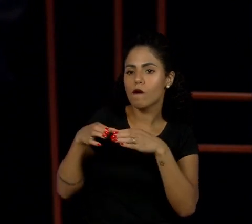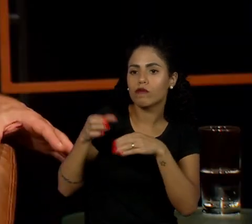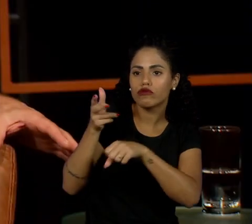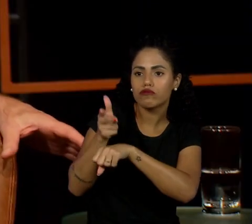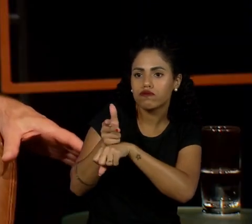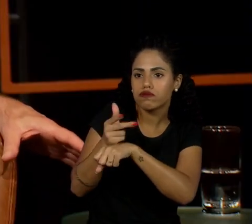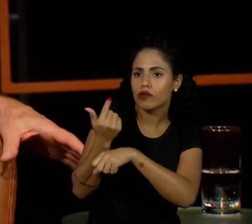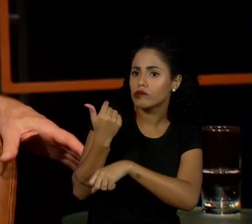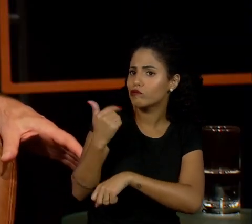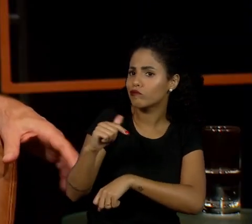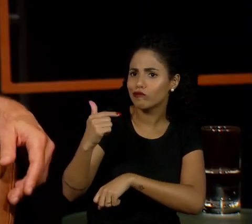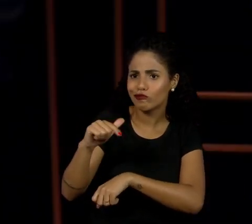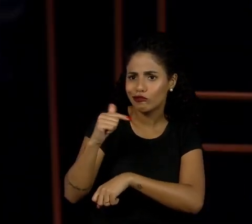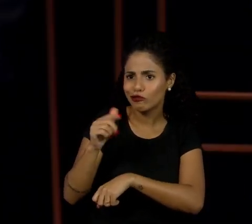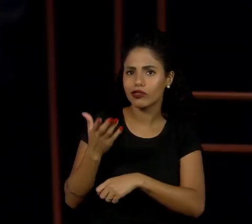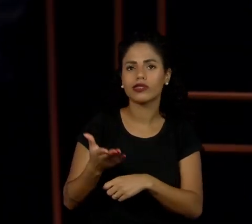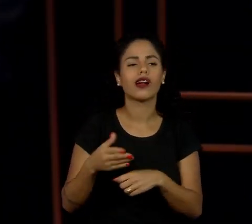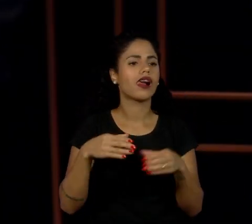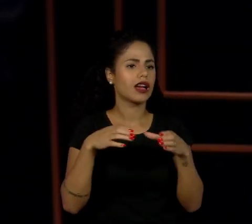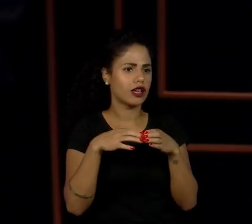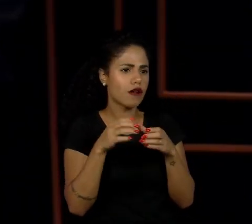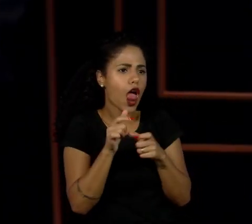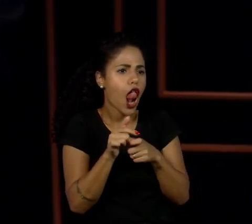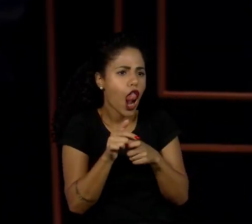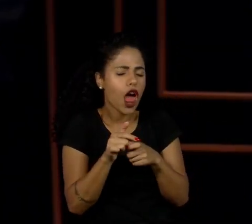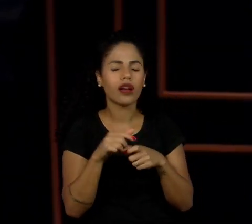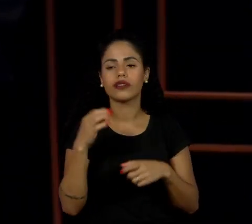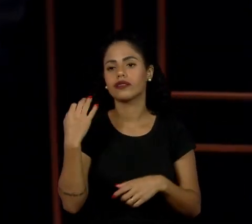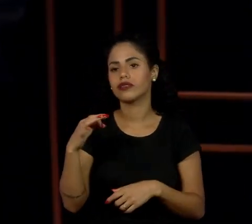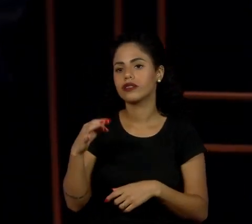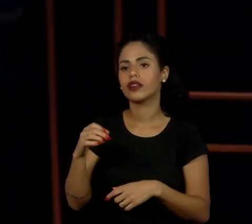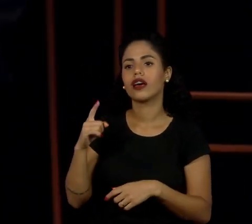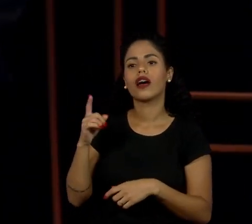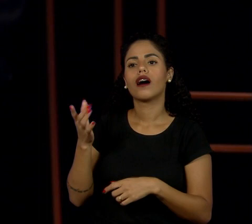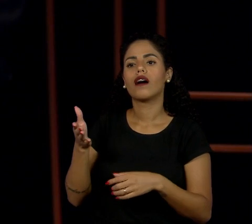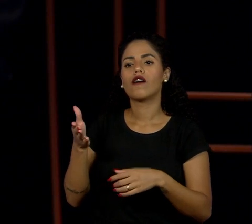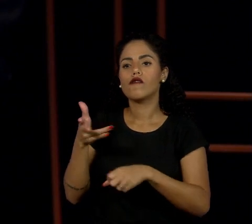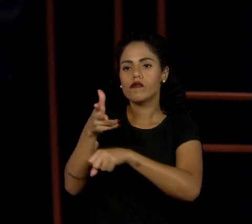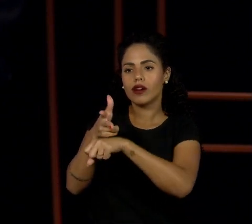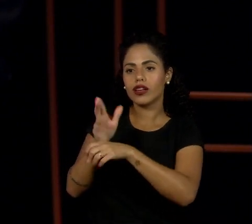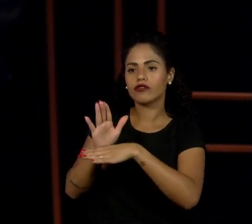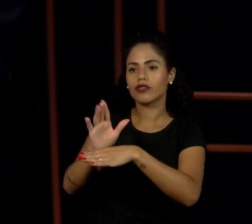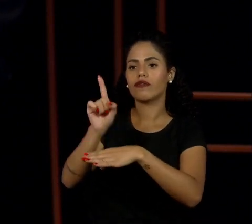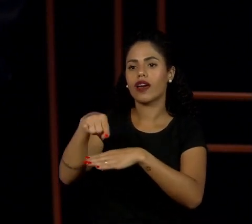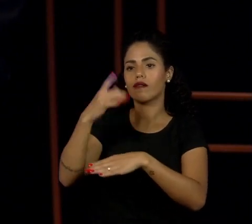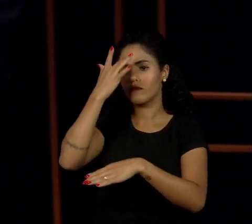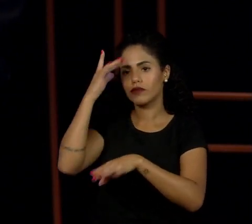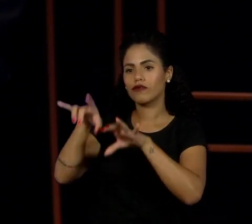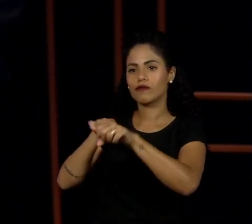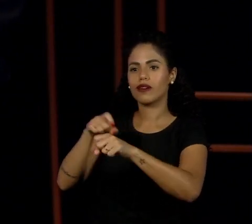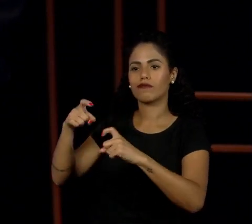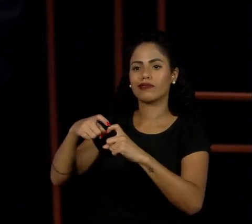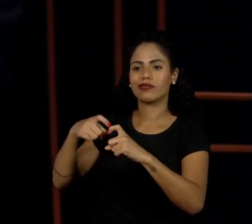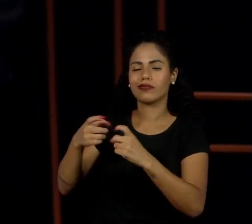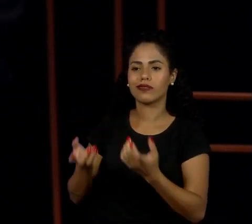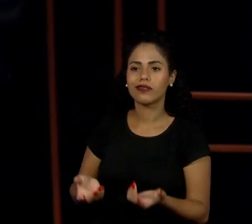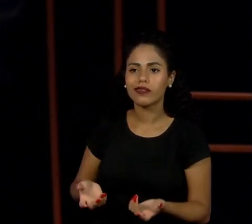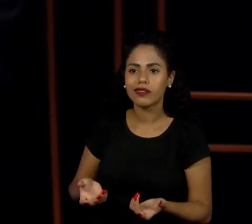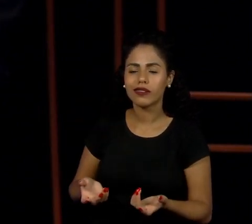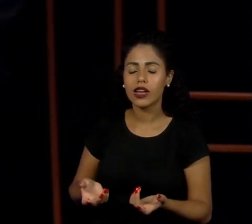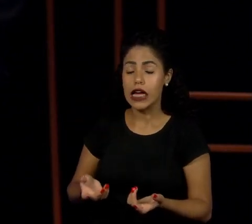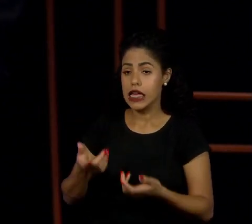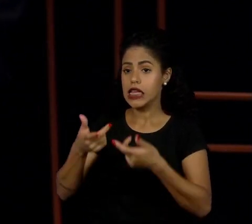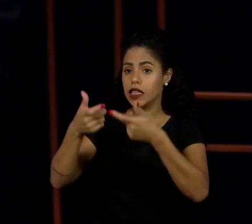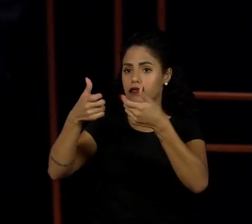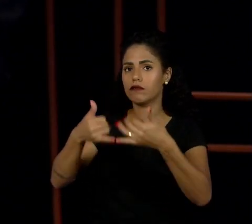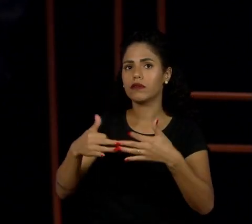Equipe reduzidíssima. Equipe reduzida. O nosso produtor era um médico que resolveu nos ajudar. E ele que falava com as